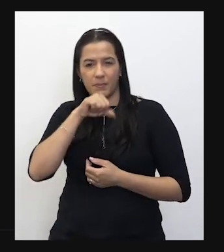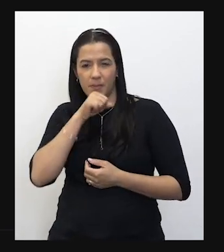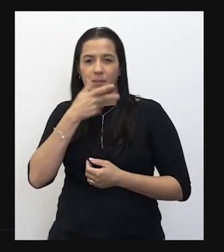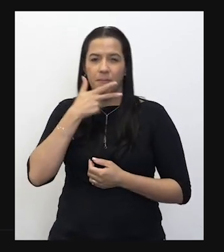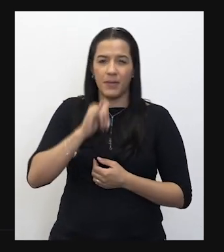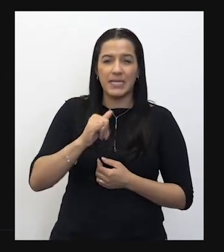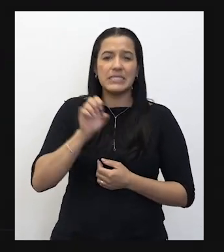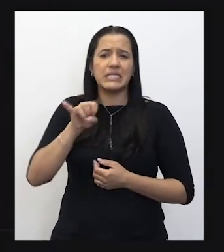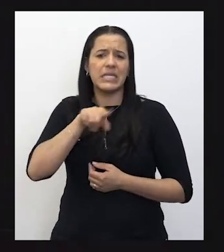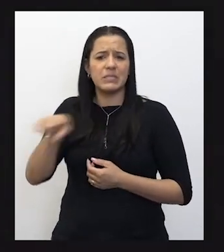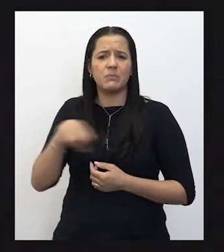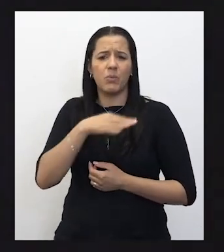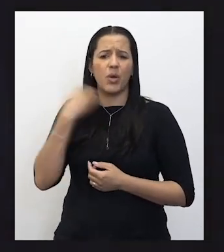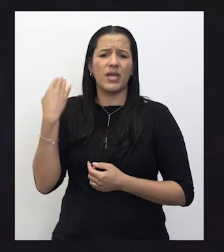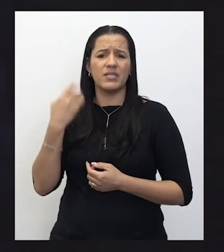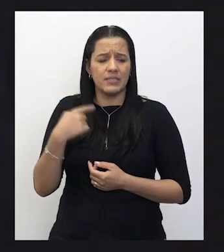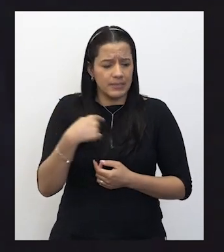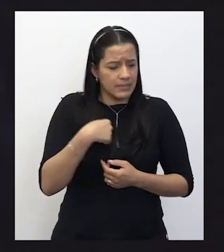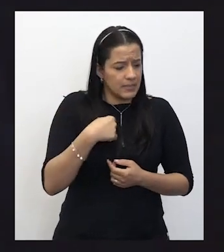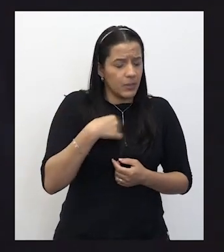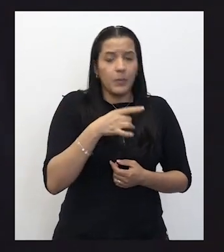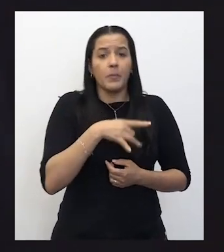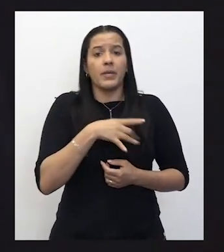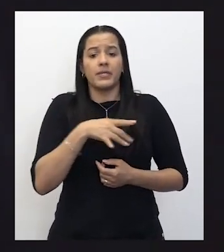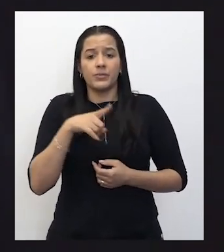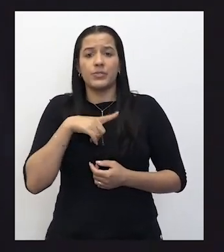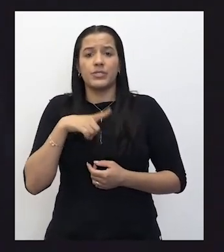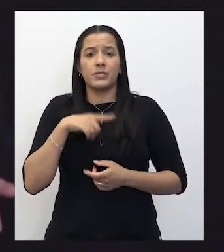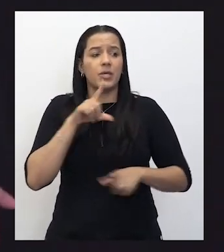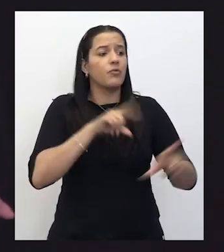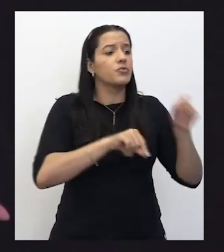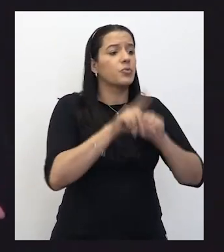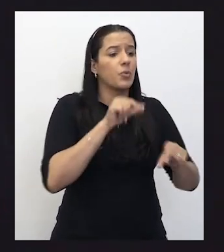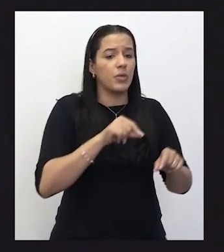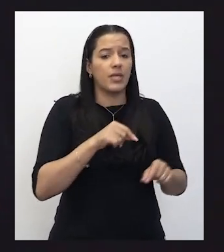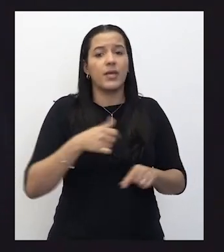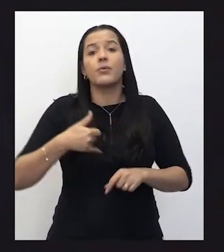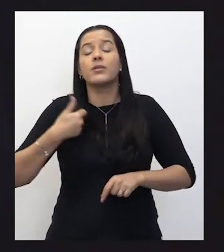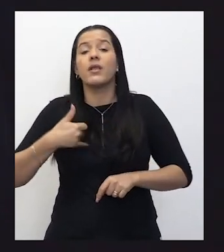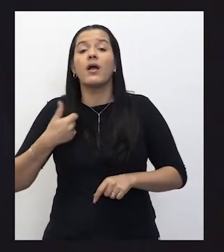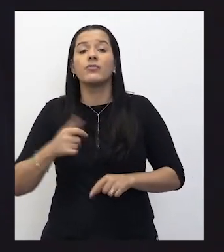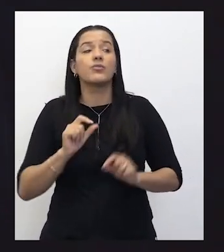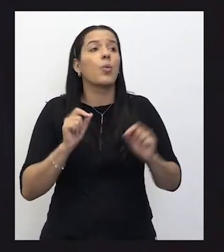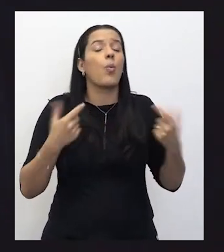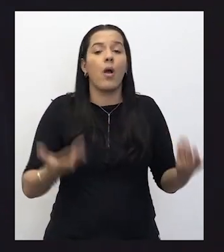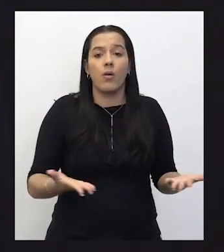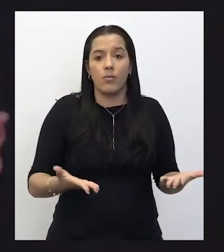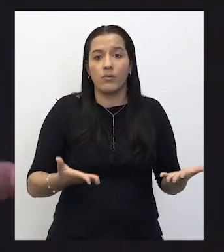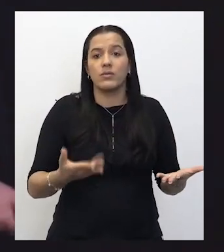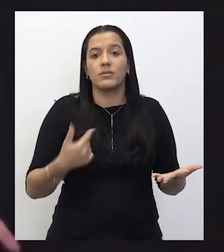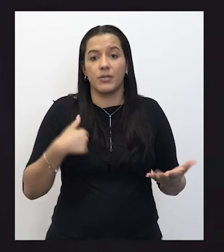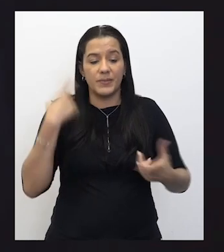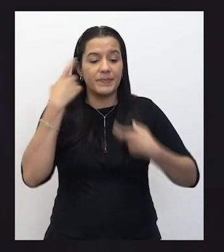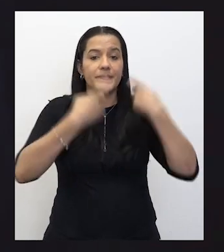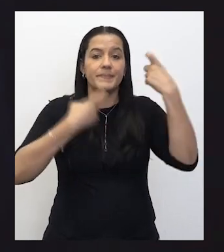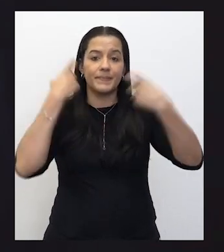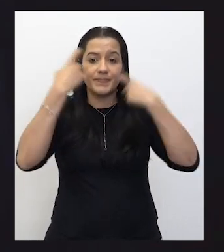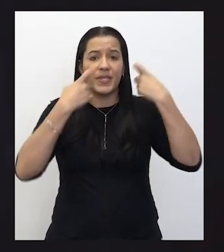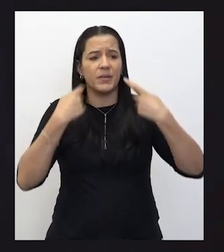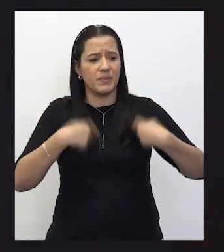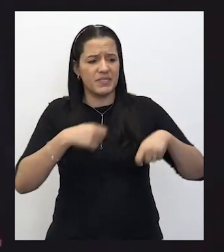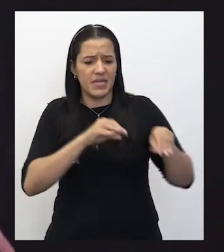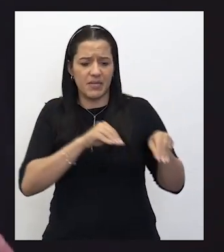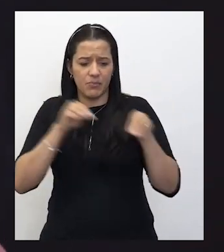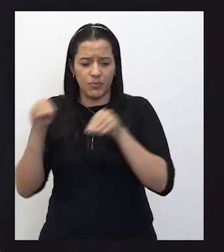pais morressem. Que escolhas que eu teria que fazer? Que idade eu teria quando isso acontecesse? Será que eu teria que mudar de